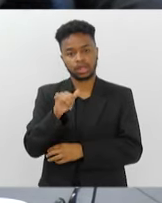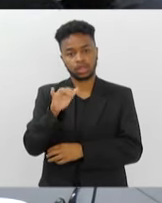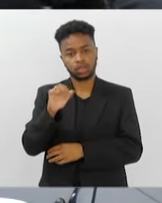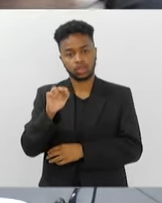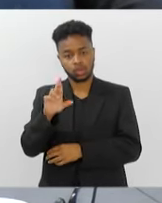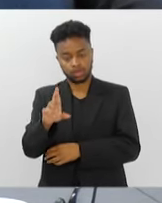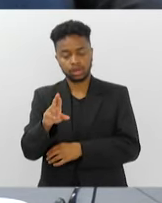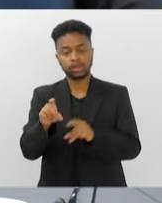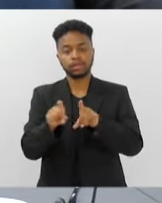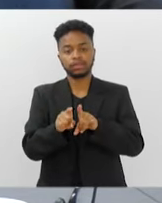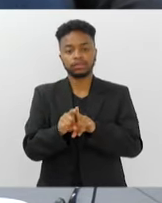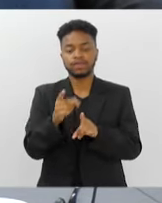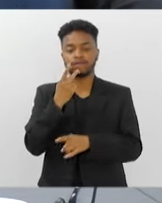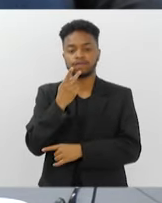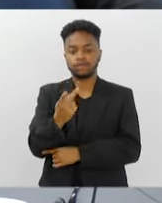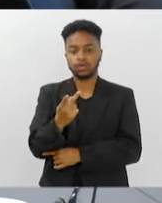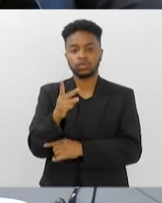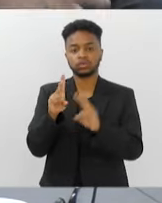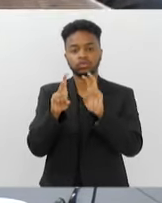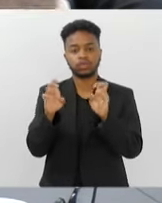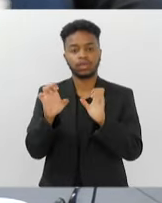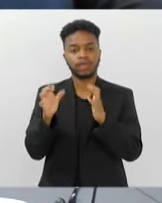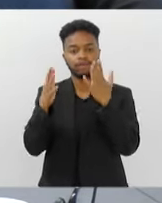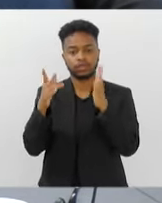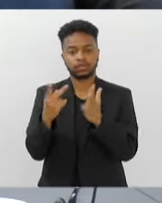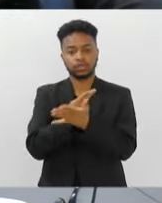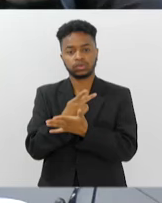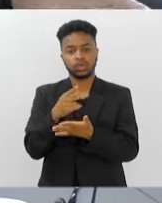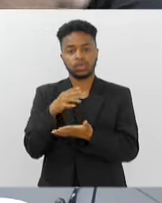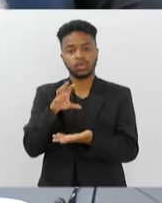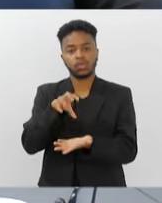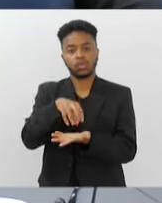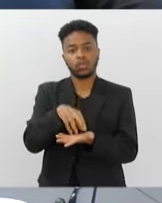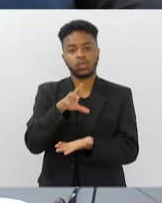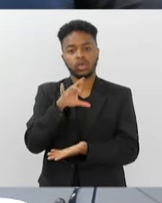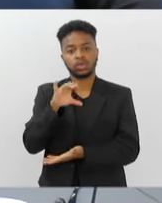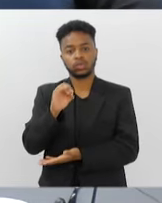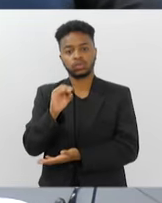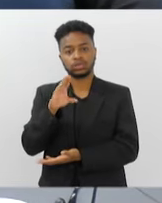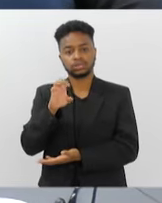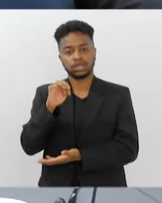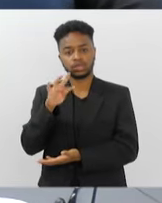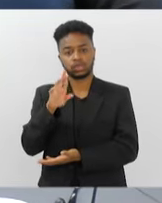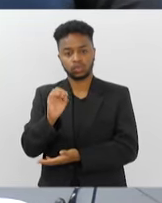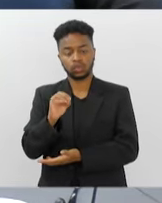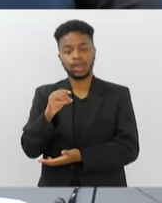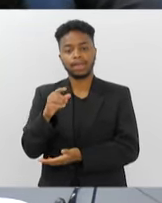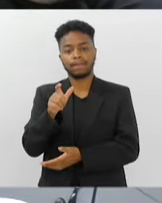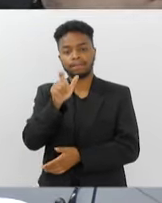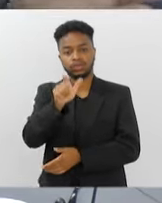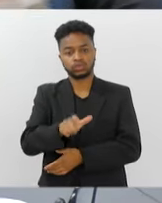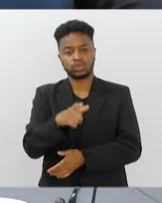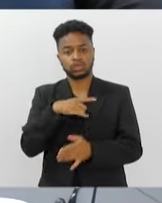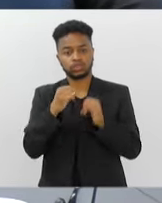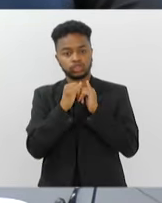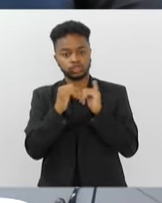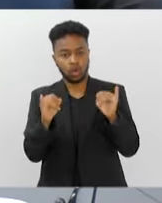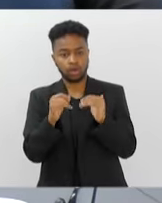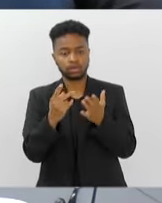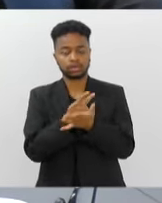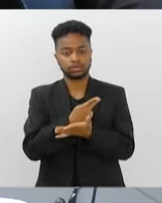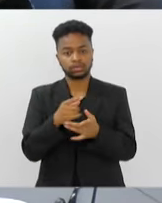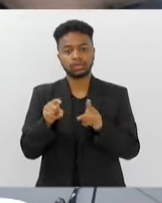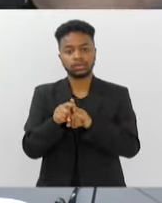o senhor citou e um evento no Rio Centro que teve lá um consumidor eletrocutado S citou um evento de uma